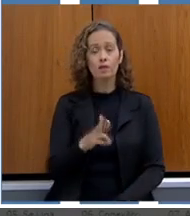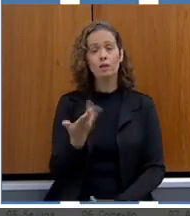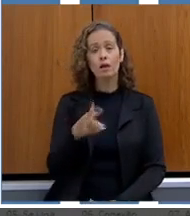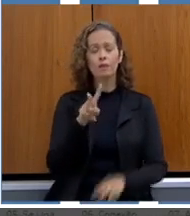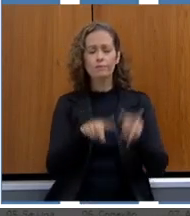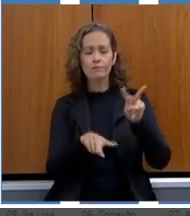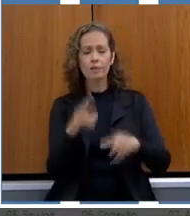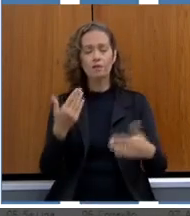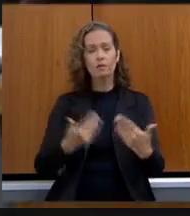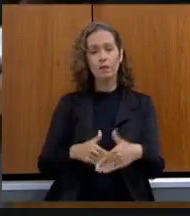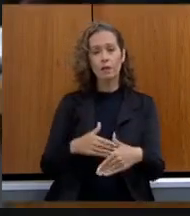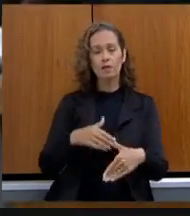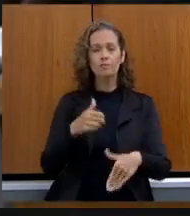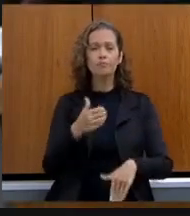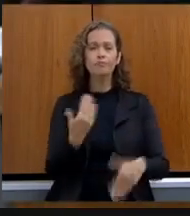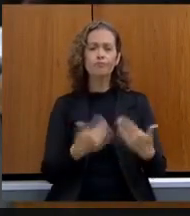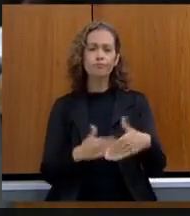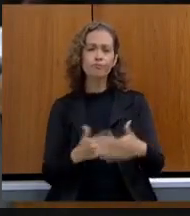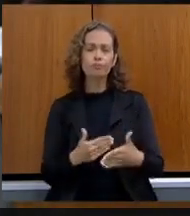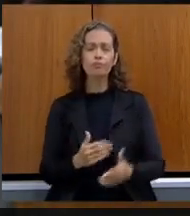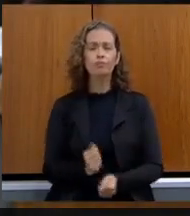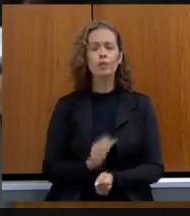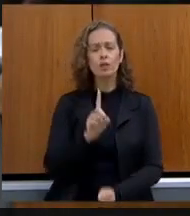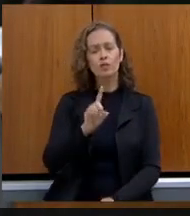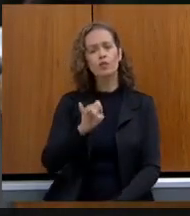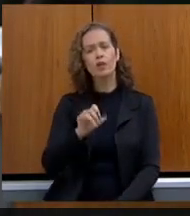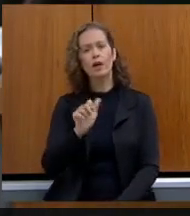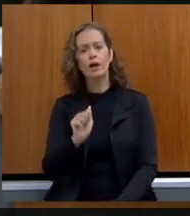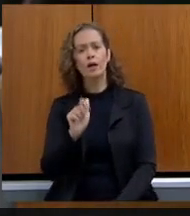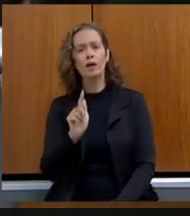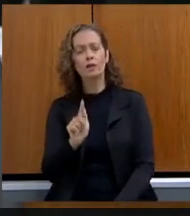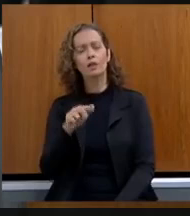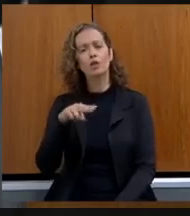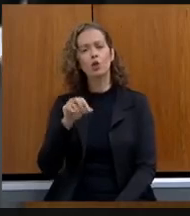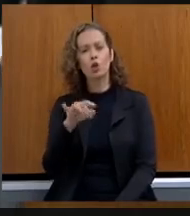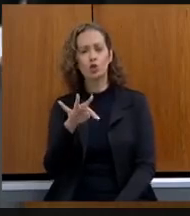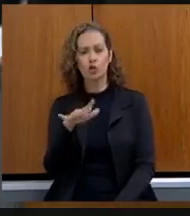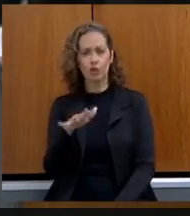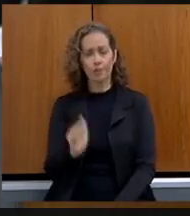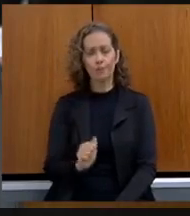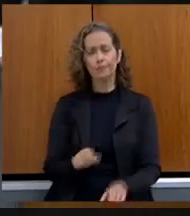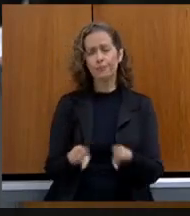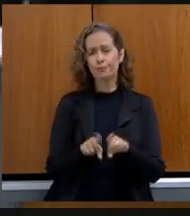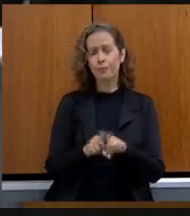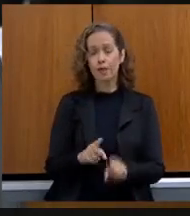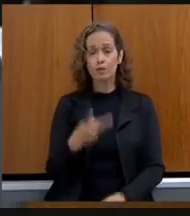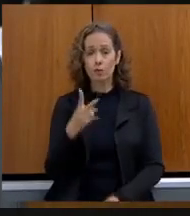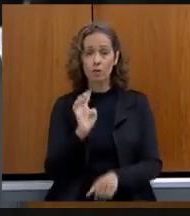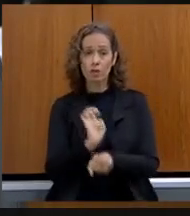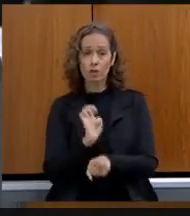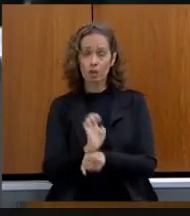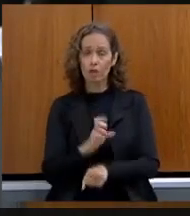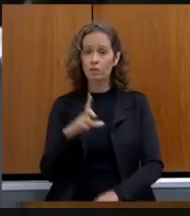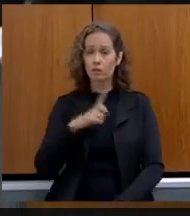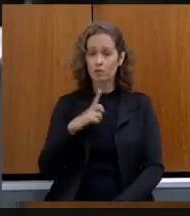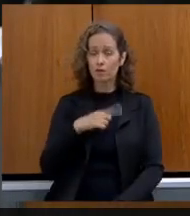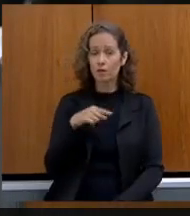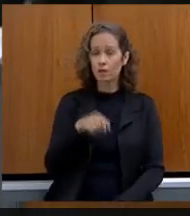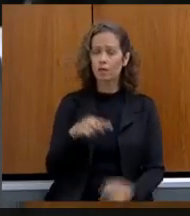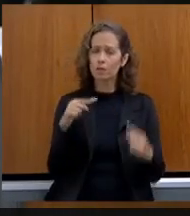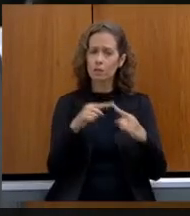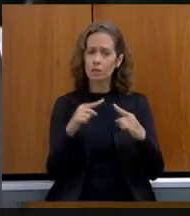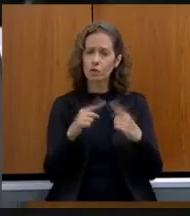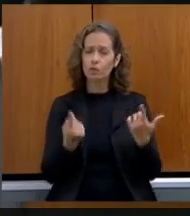diagnóstica vamos um dos primeiros estados estão vingando estamos entre os dois primeiros estados que realizaram avaliação diagnóstica no ano